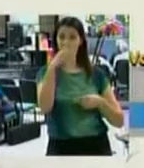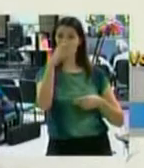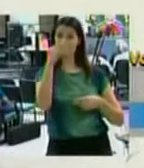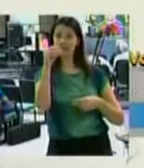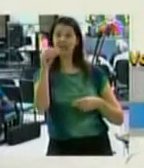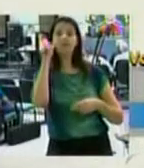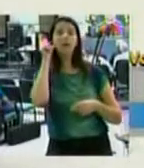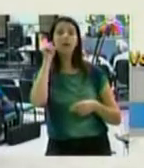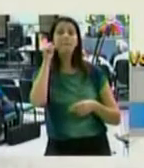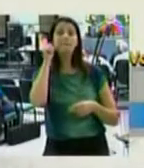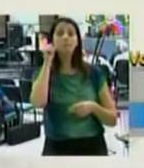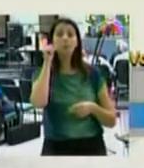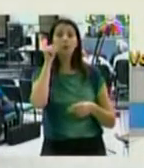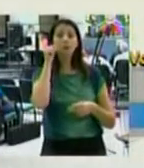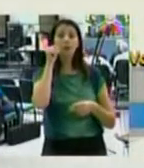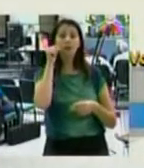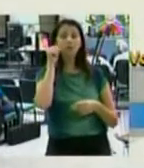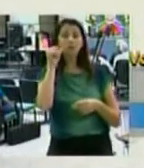10 virgens.